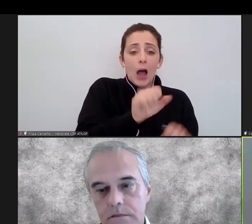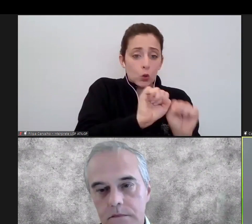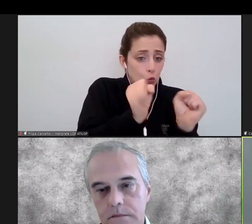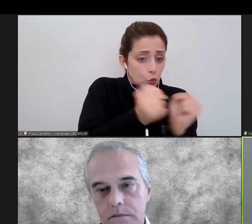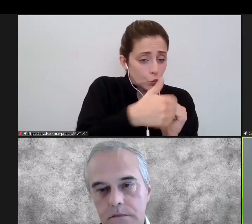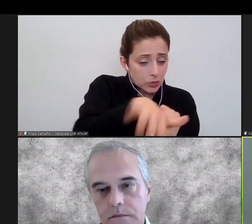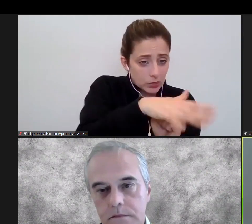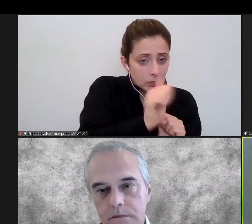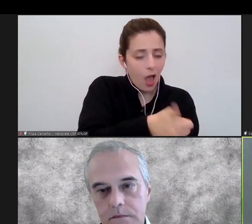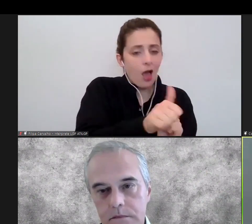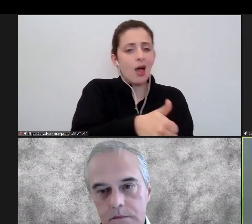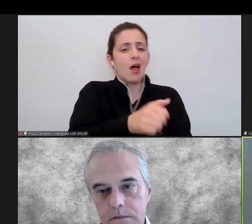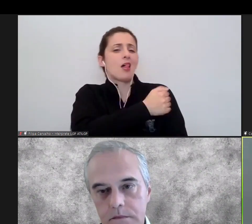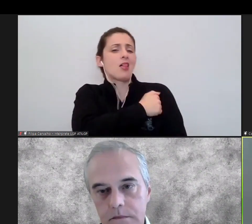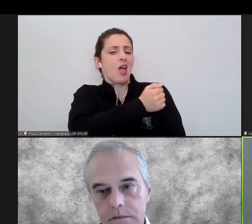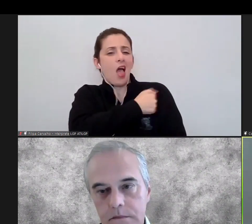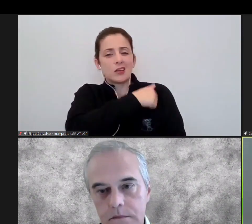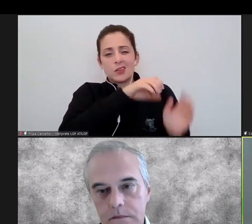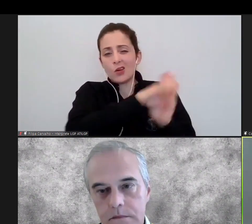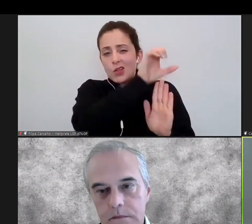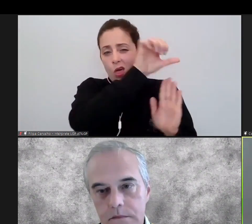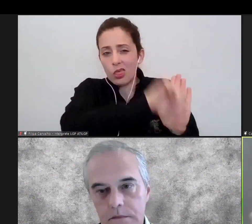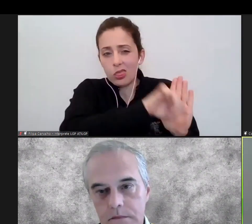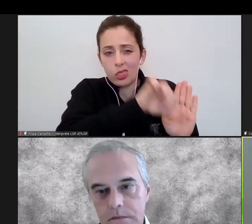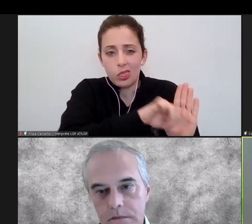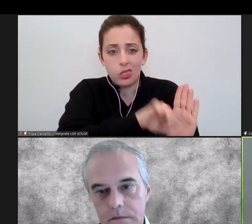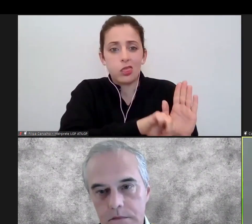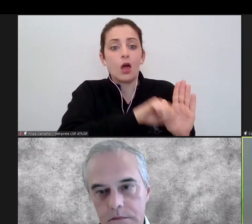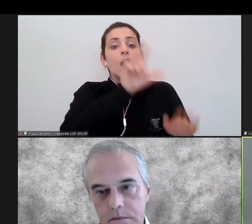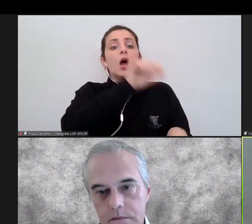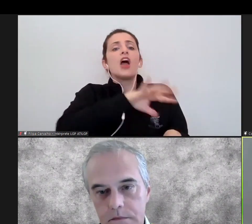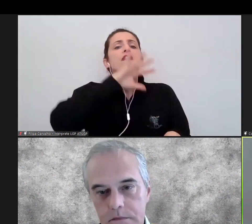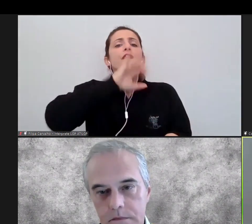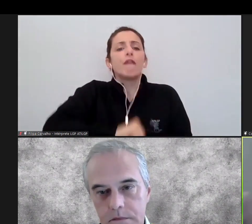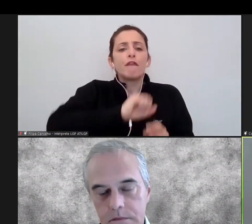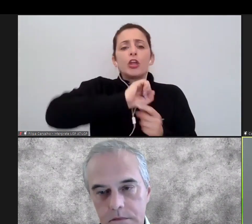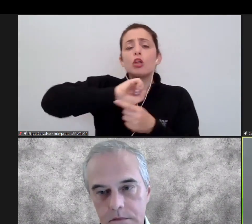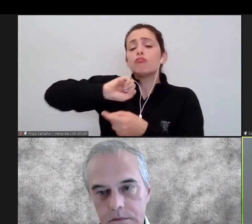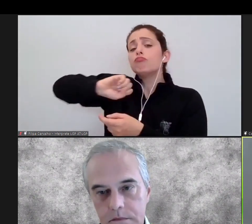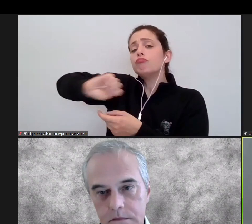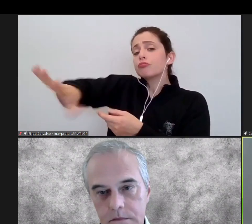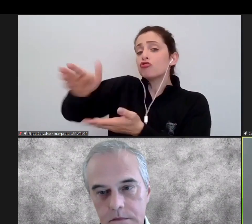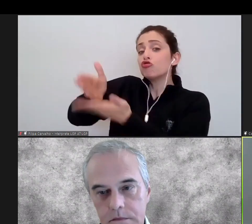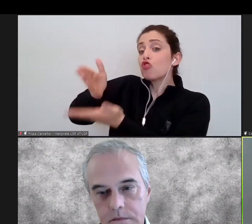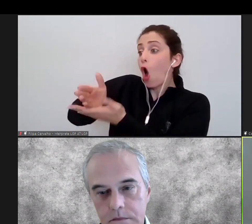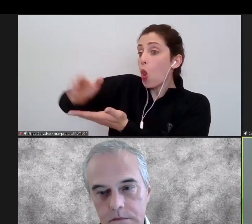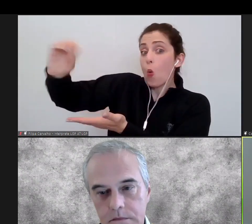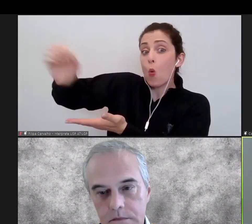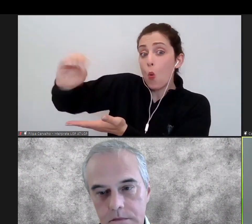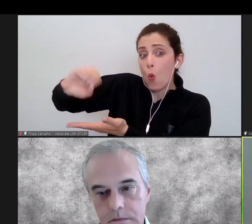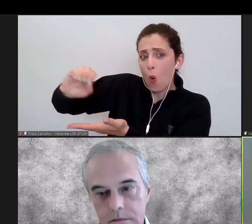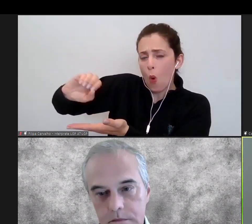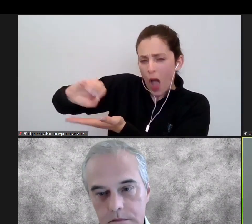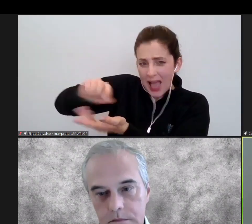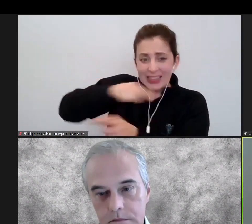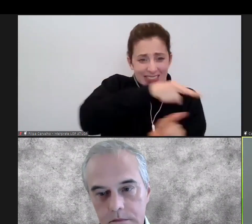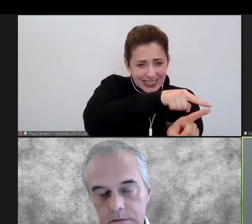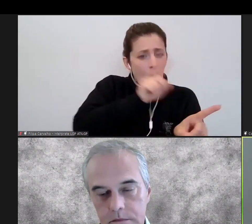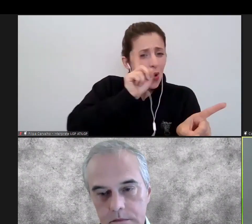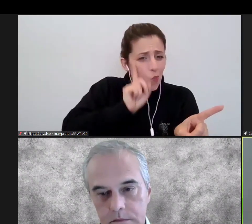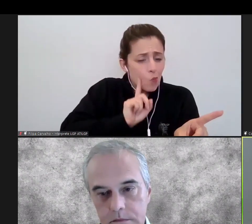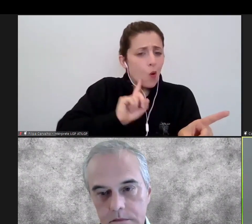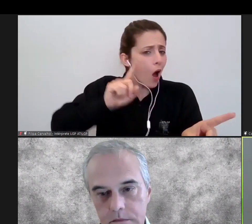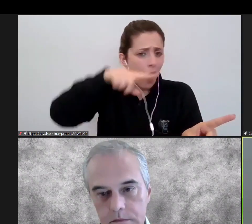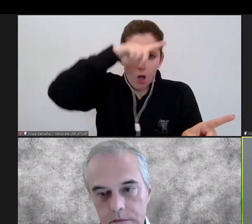problemas na habitação, ou não tenha, por exemplo, onde deixar os filhos na escola, terá muita dificuldade nos dias de hoje de arranjar um